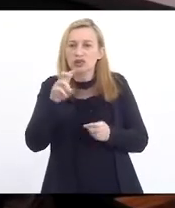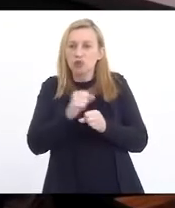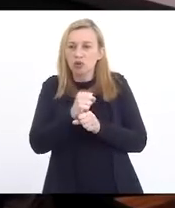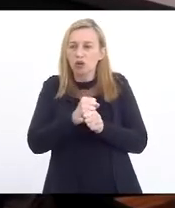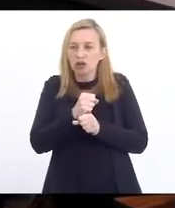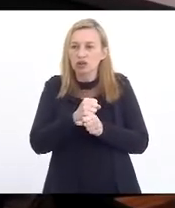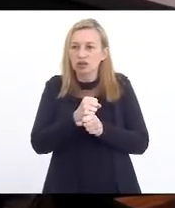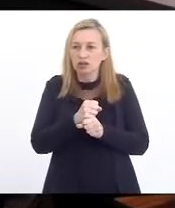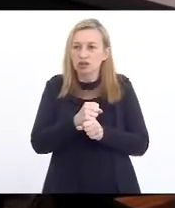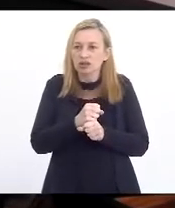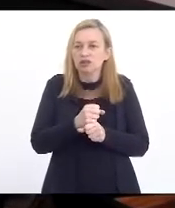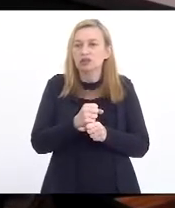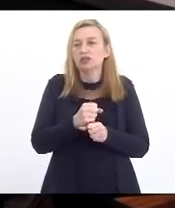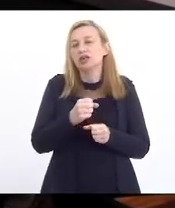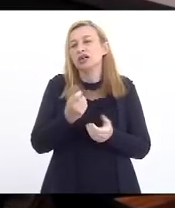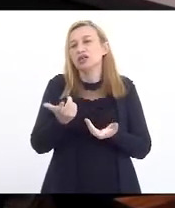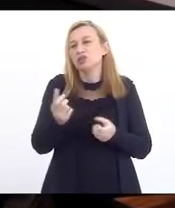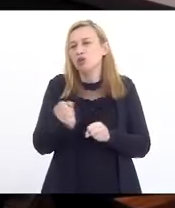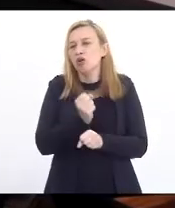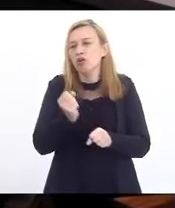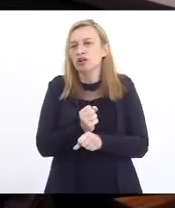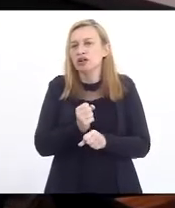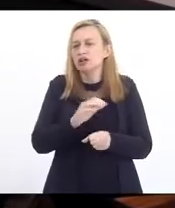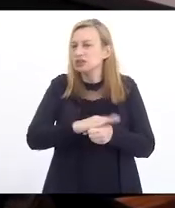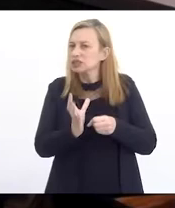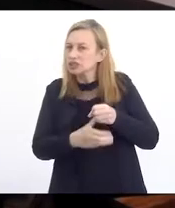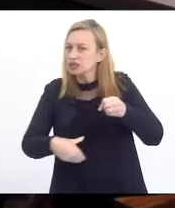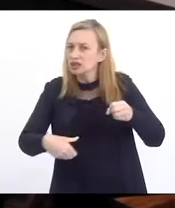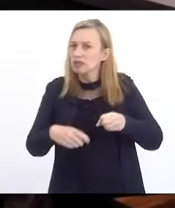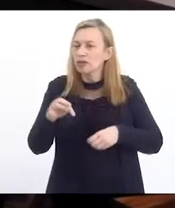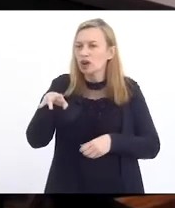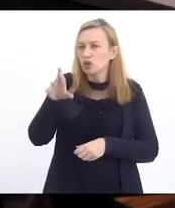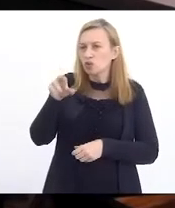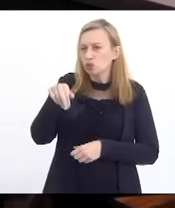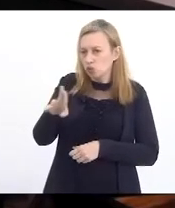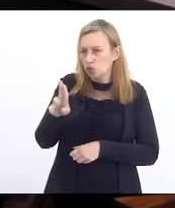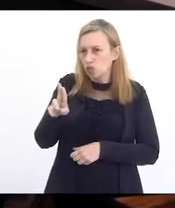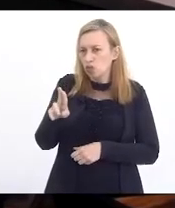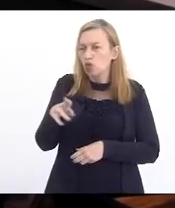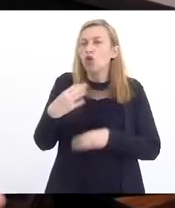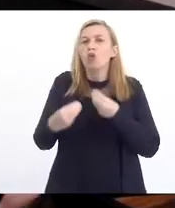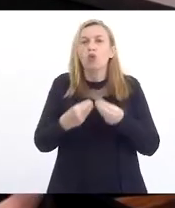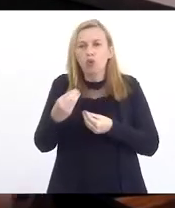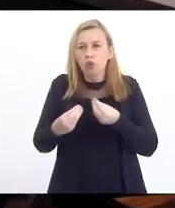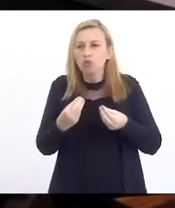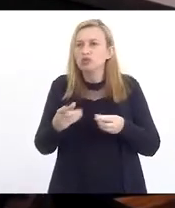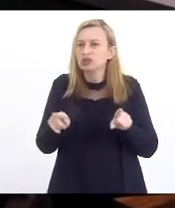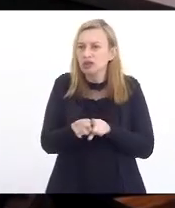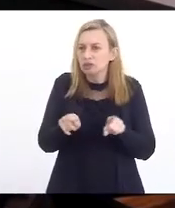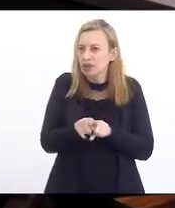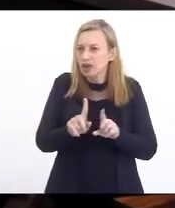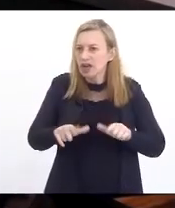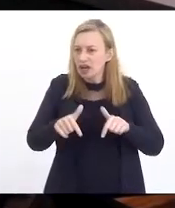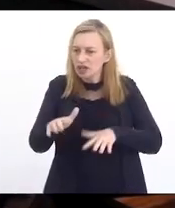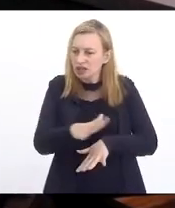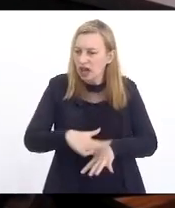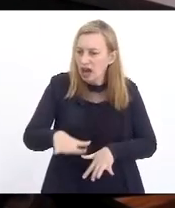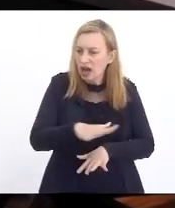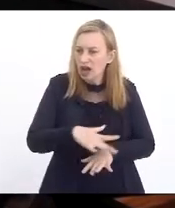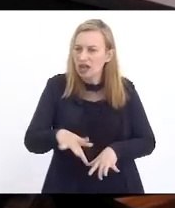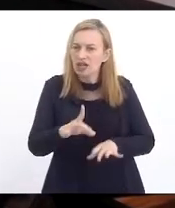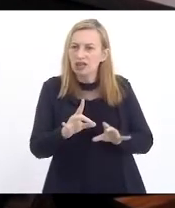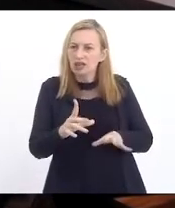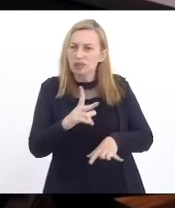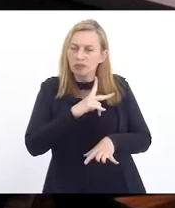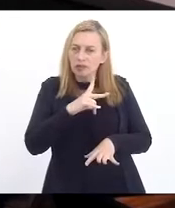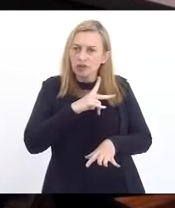das obras de saneamento na bacia do Rio Guandu, né? Como é que a gente traz também o setor privado aí que assumiu